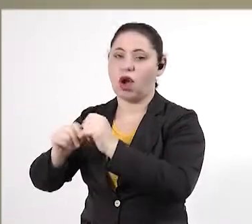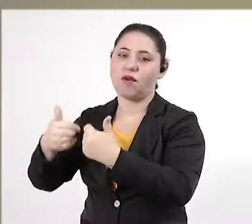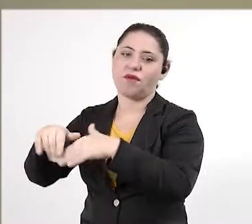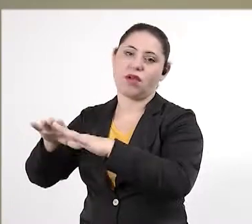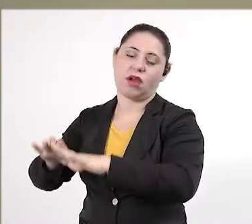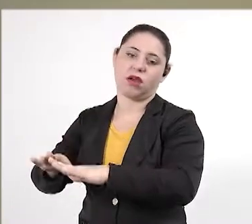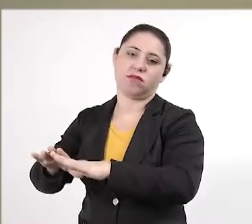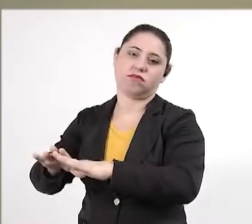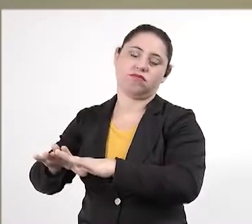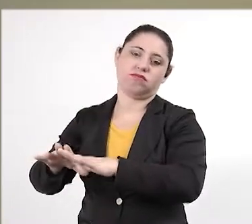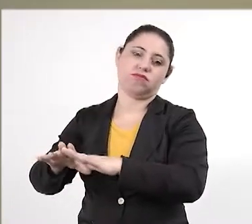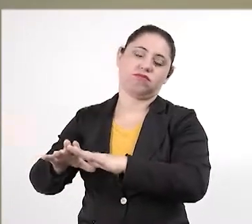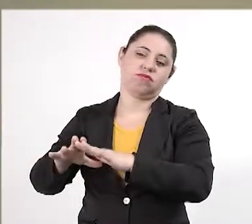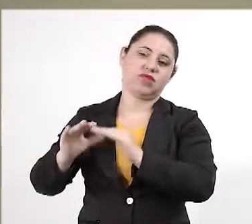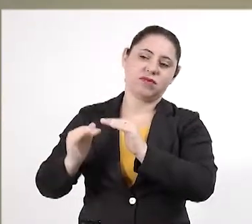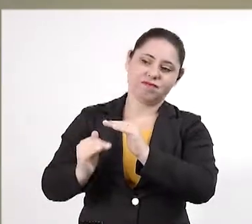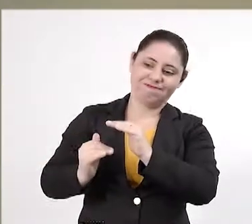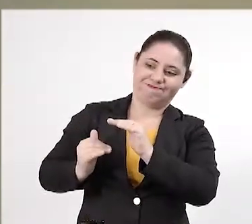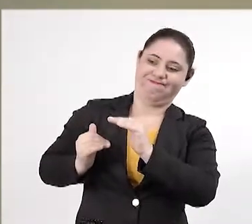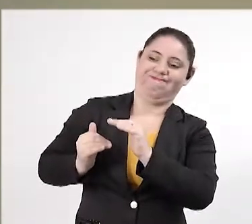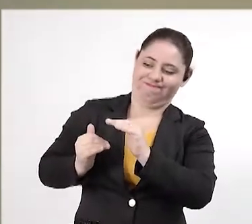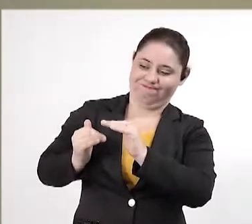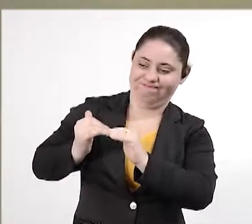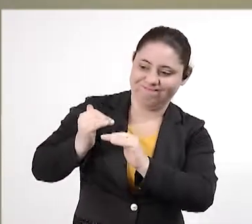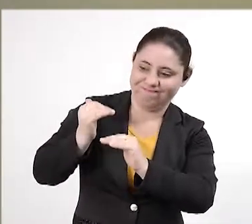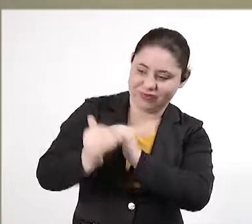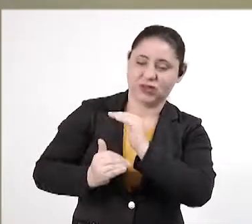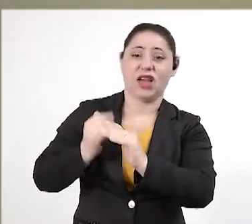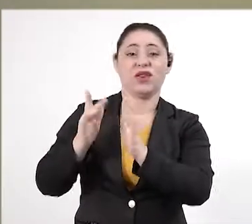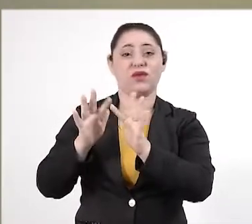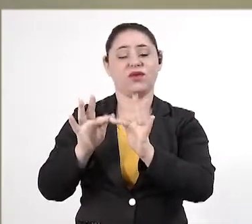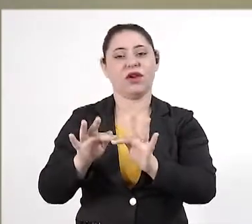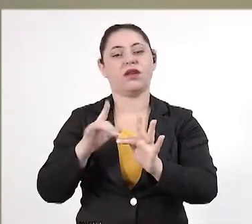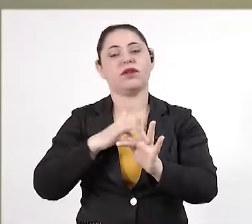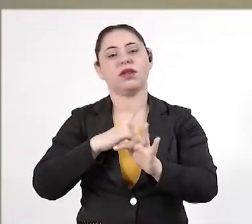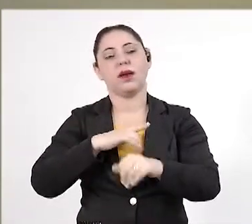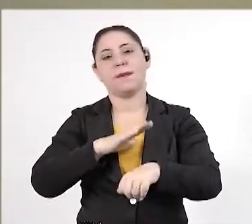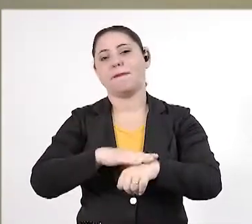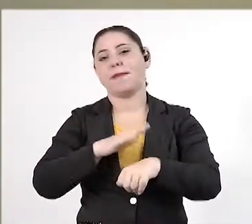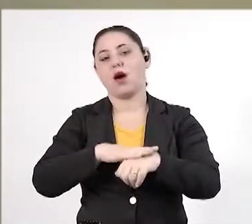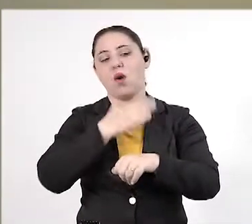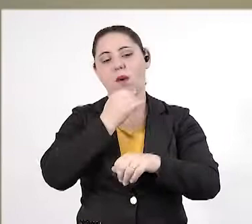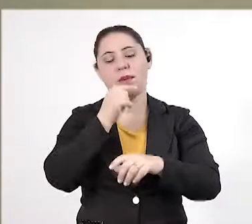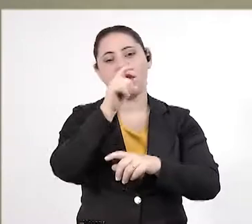um pouco a carreira. Acontece que, no final, nós temos,